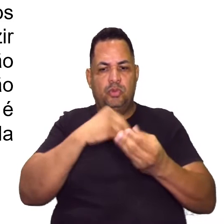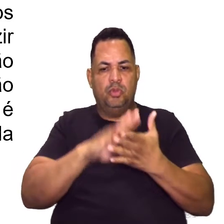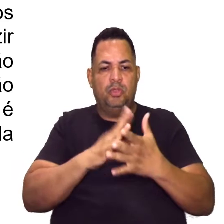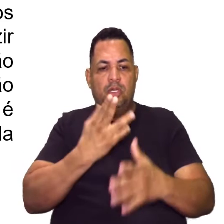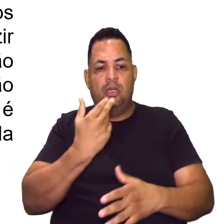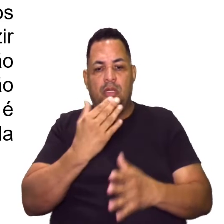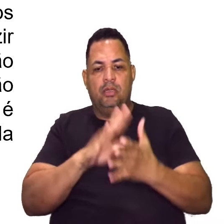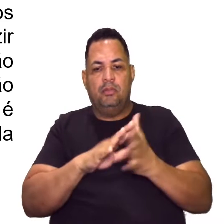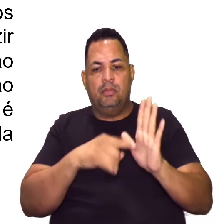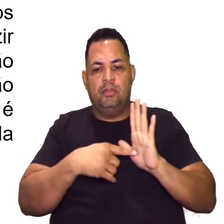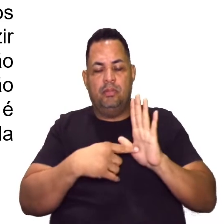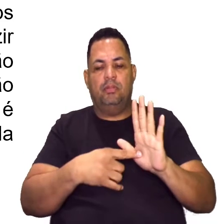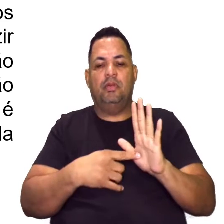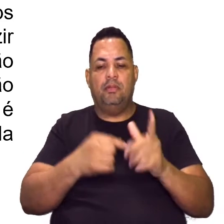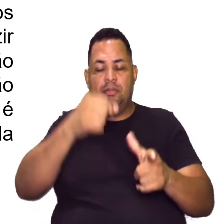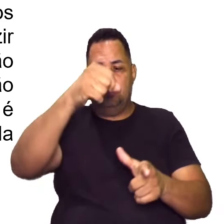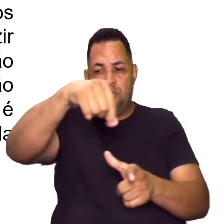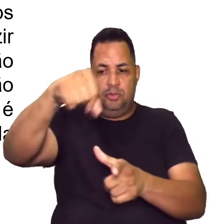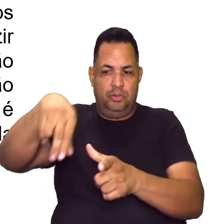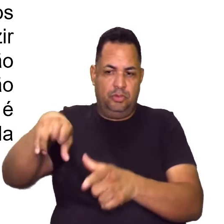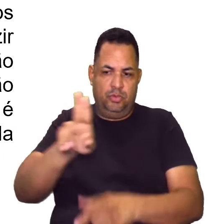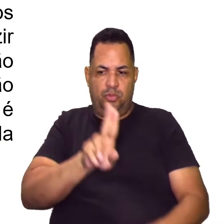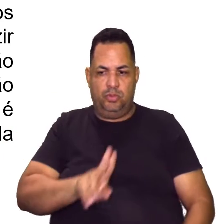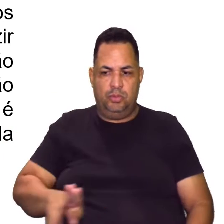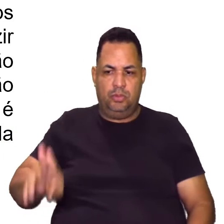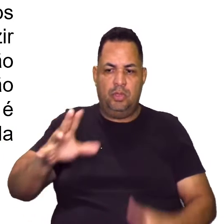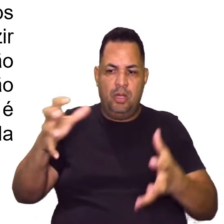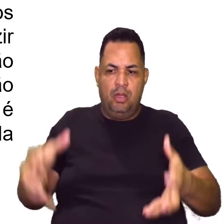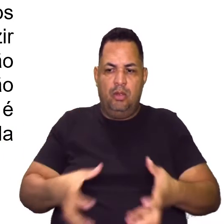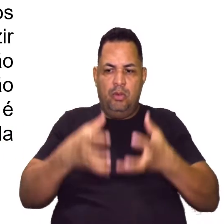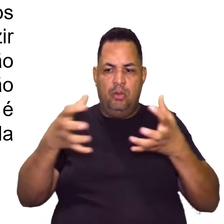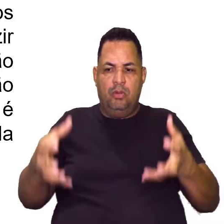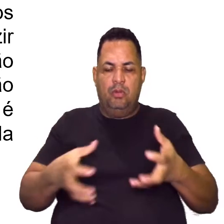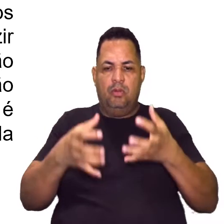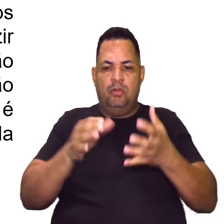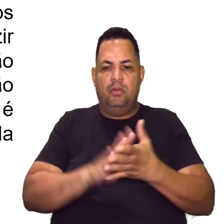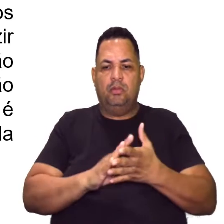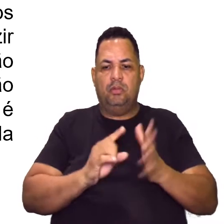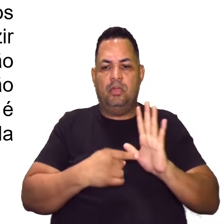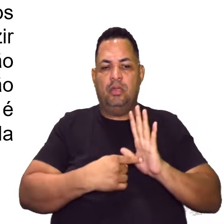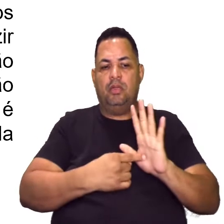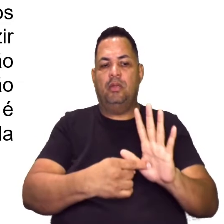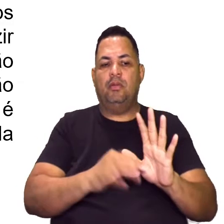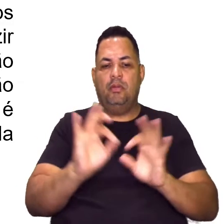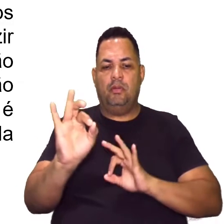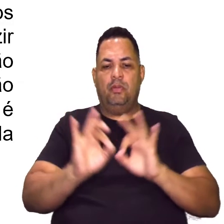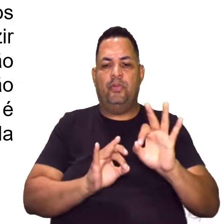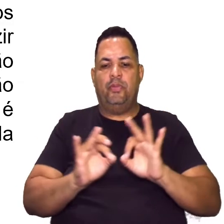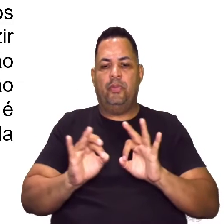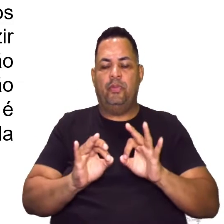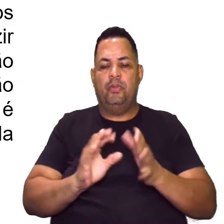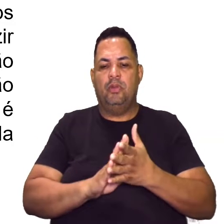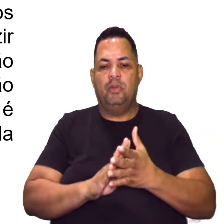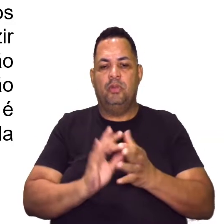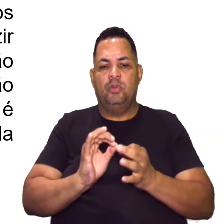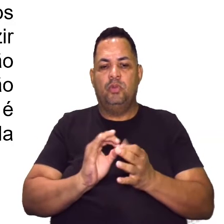de referência para esse cultivo. Também é apresentada a composição